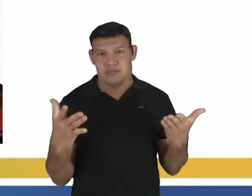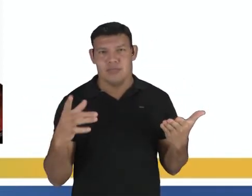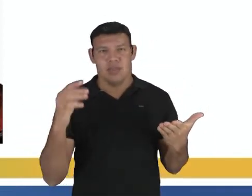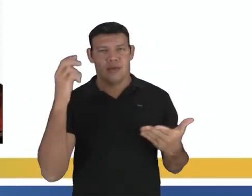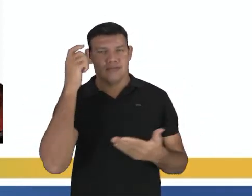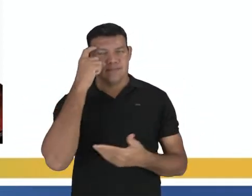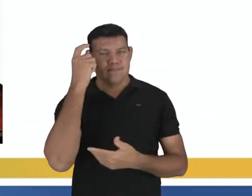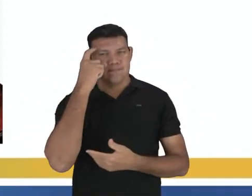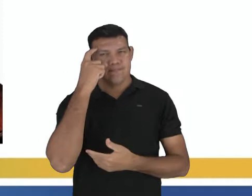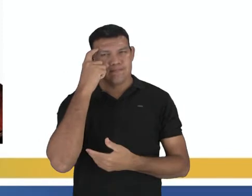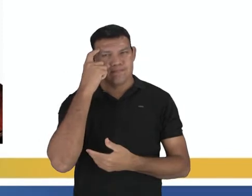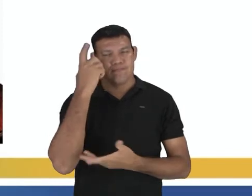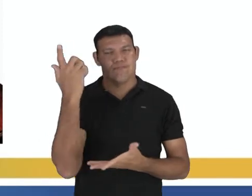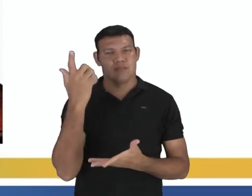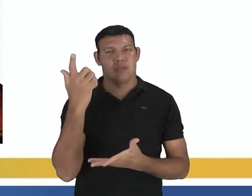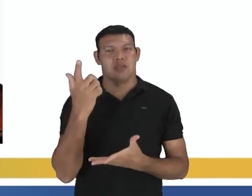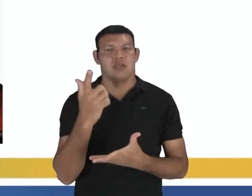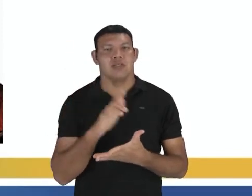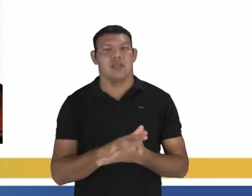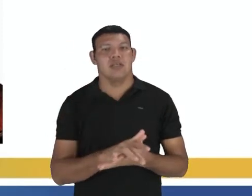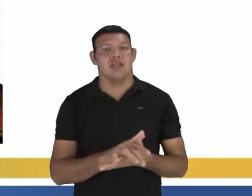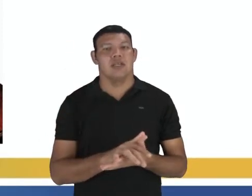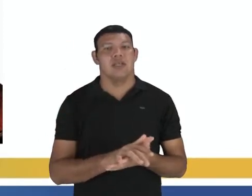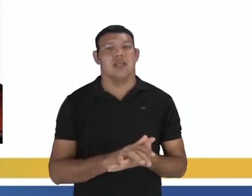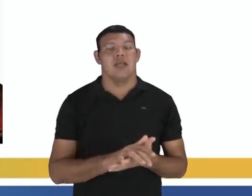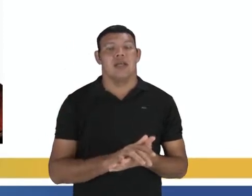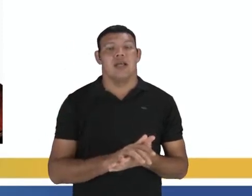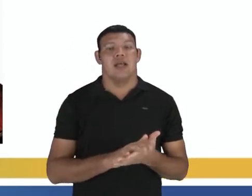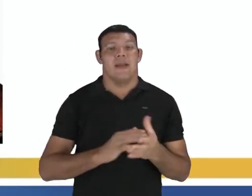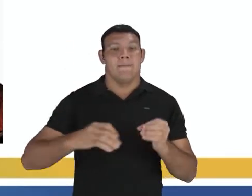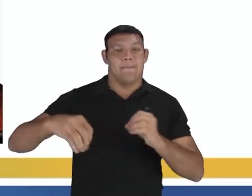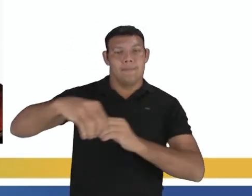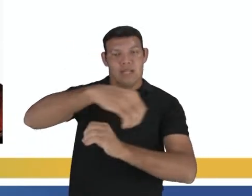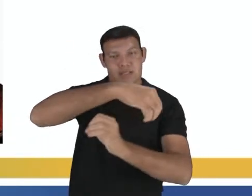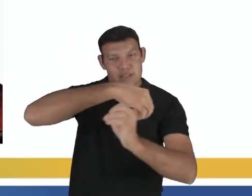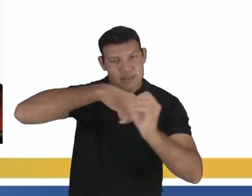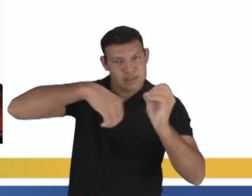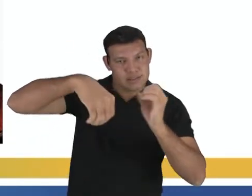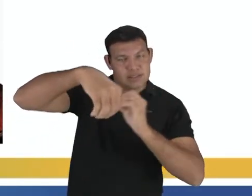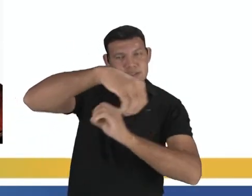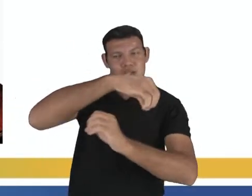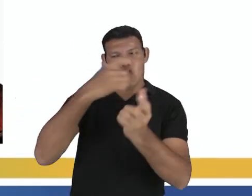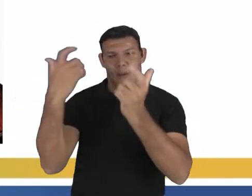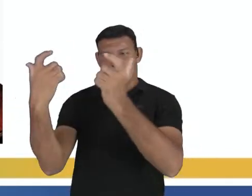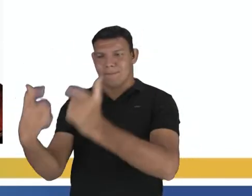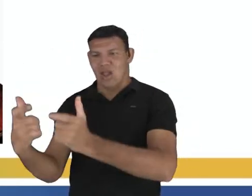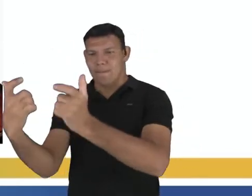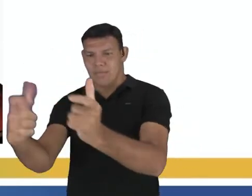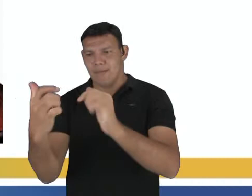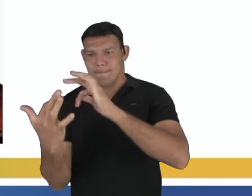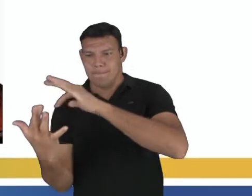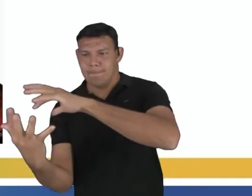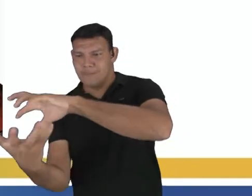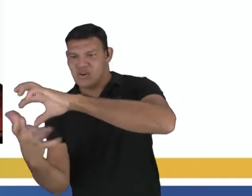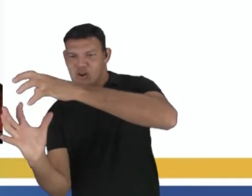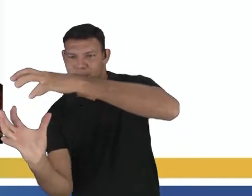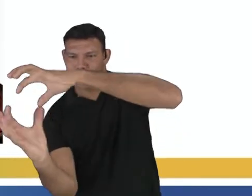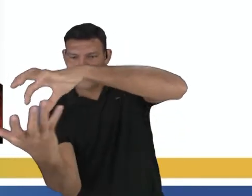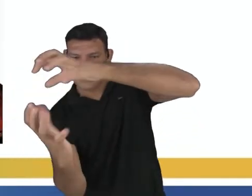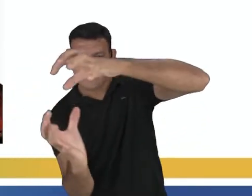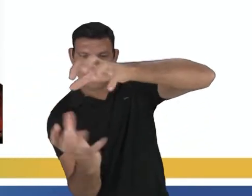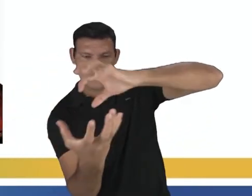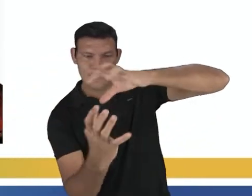uma noção, por exemplo, de refração atmosférica, que ajudava nessa questão de localização dos planetas. Então, na